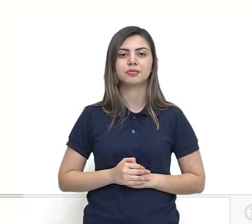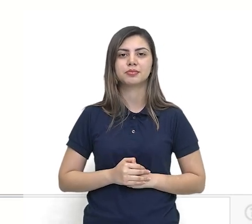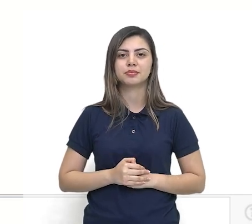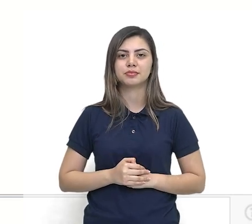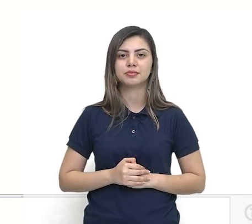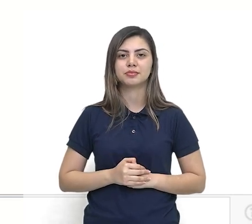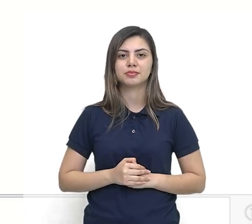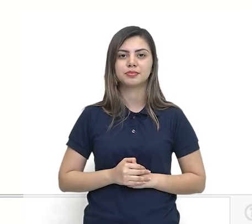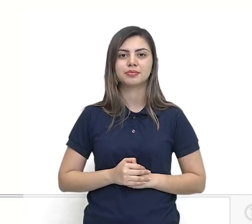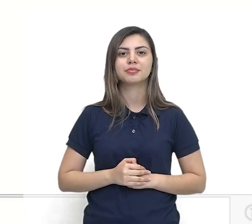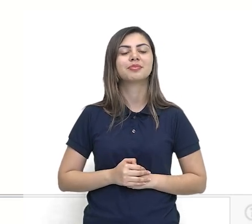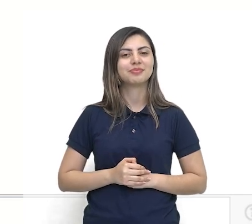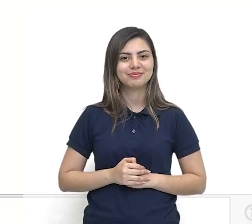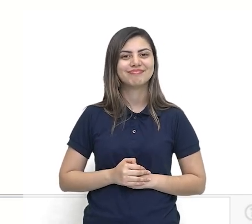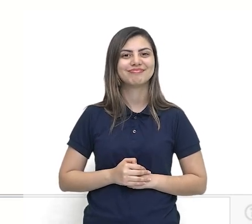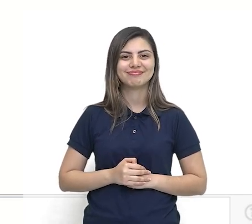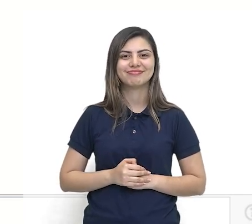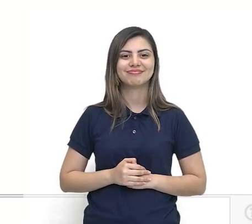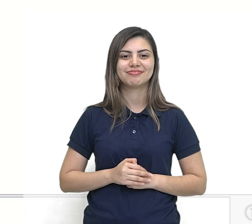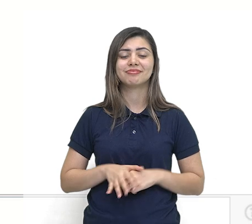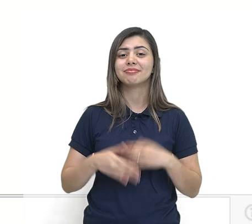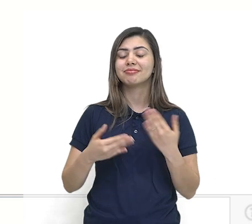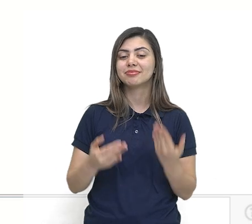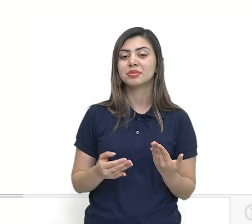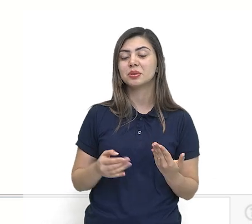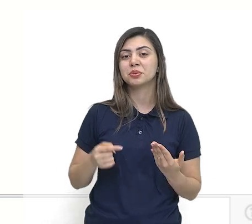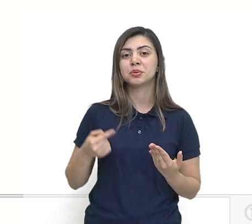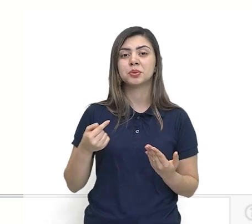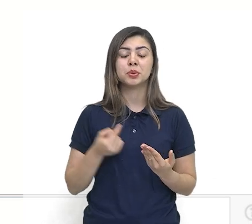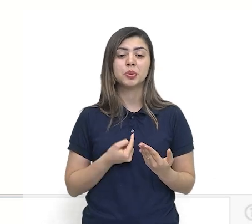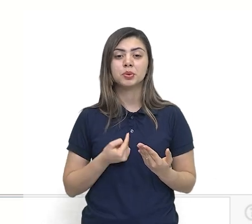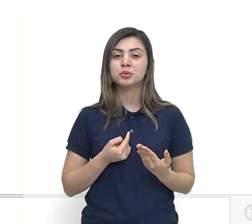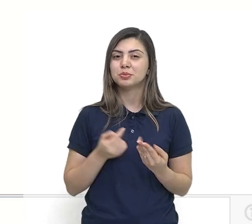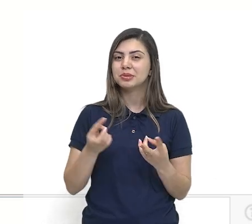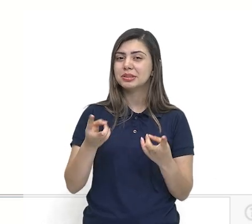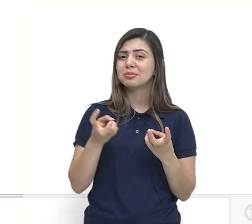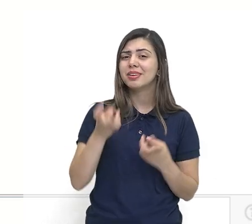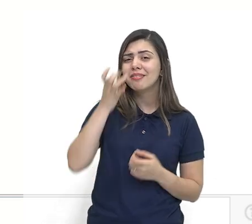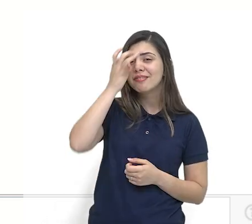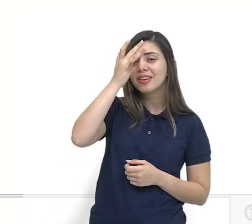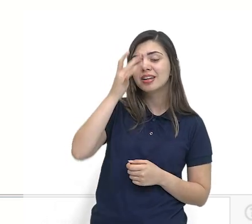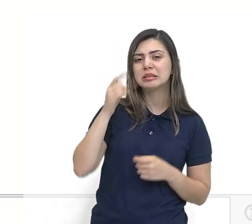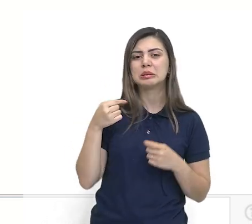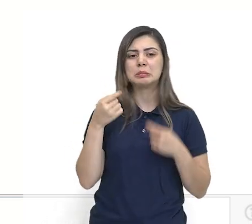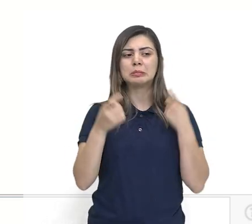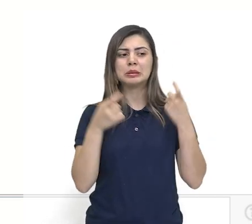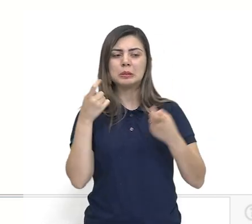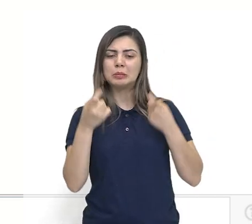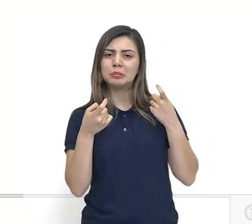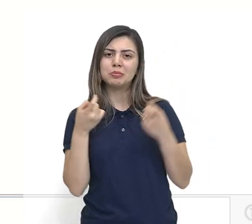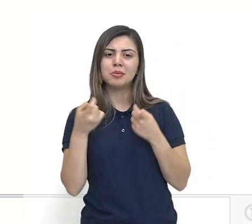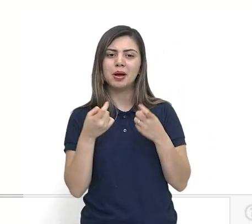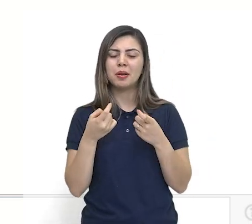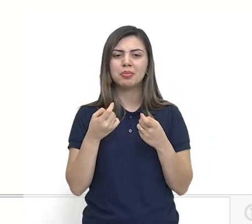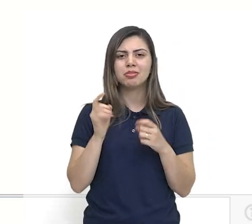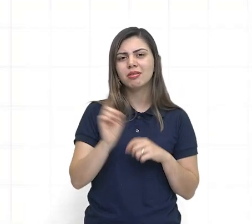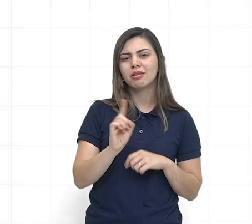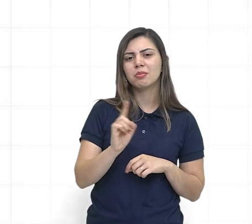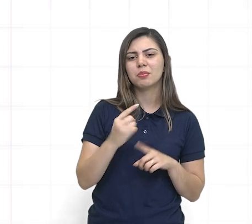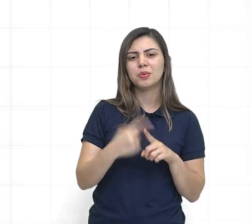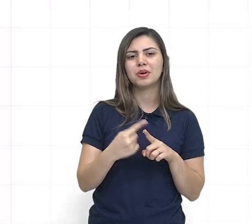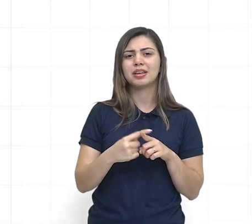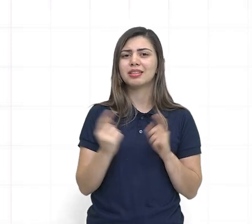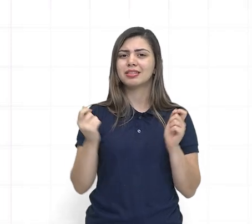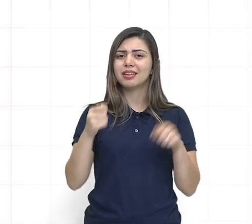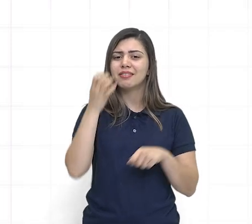Então, ó, não temos mais o que nos preocupar com relação à questão de identificação de número de